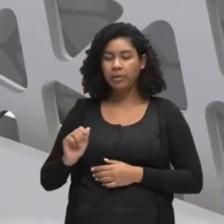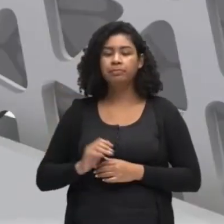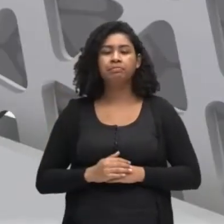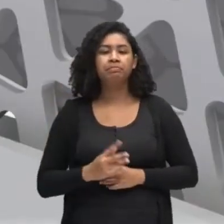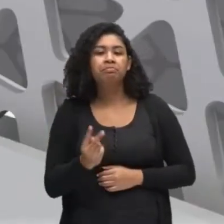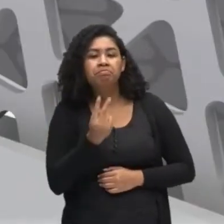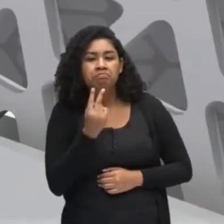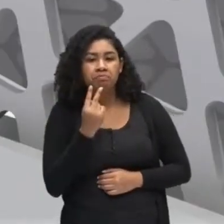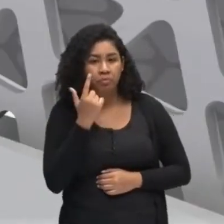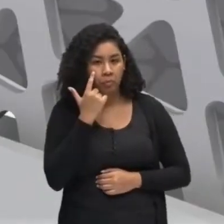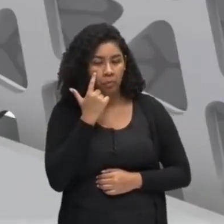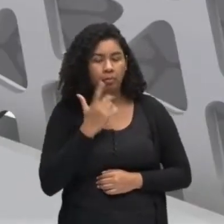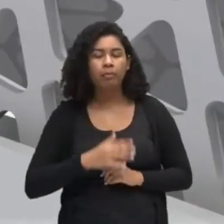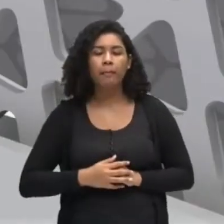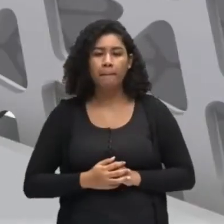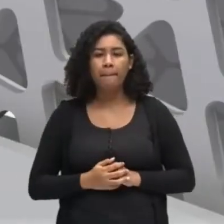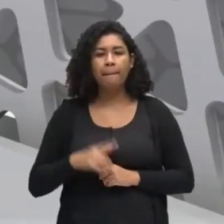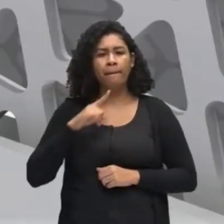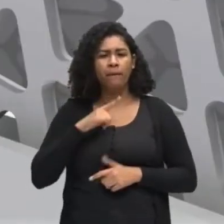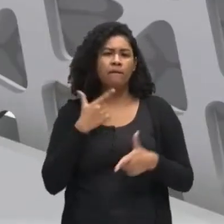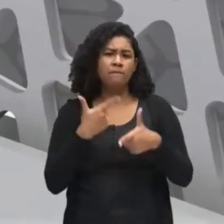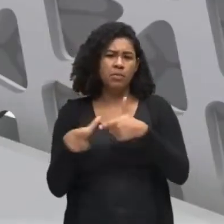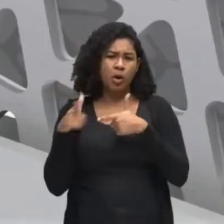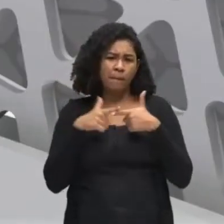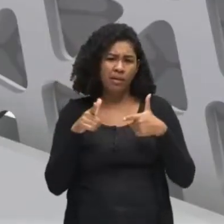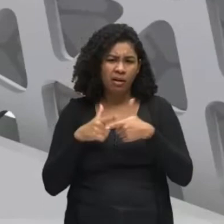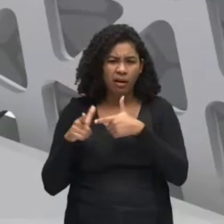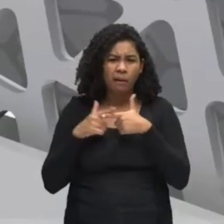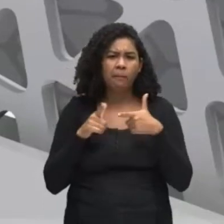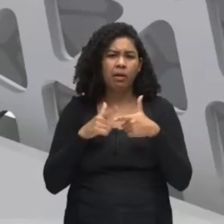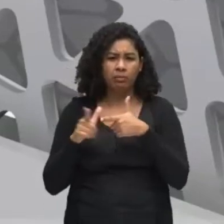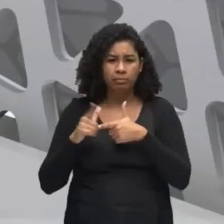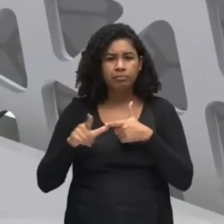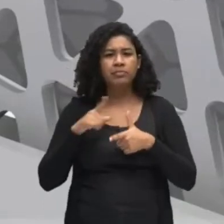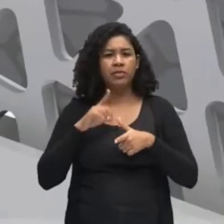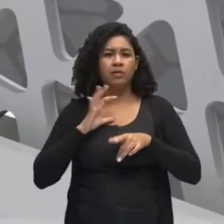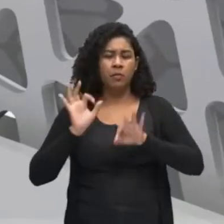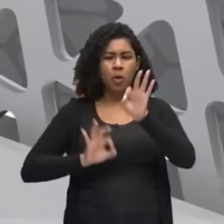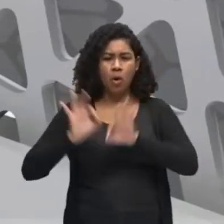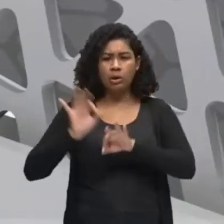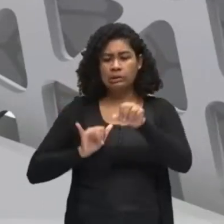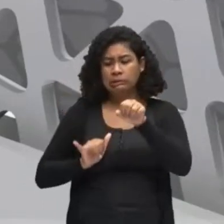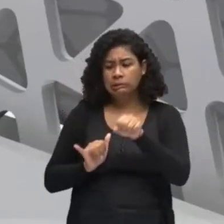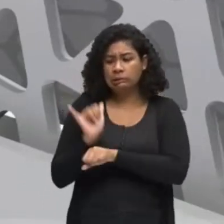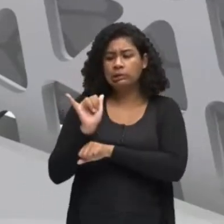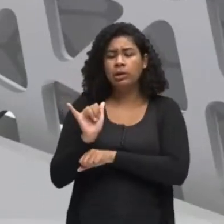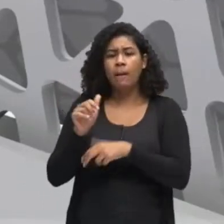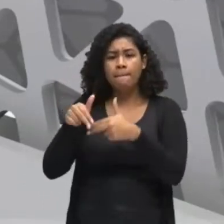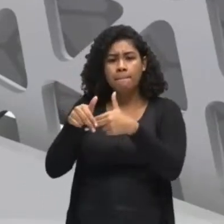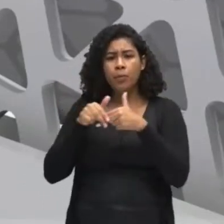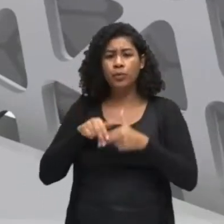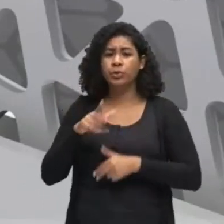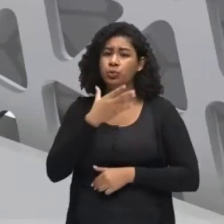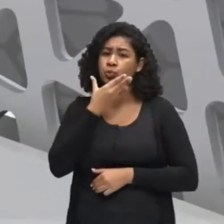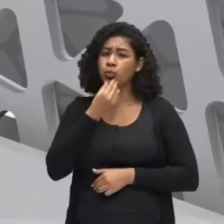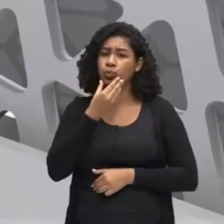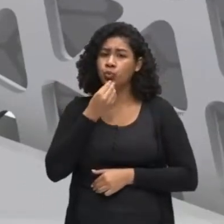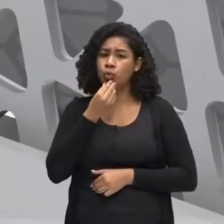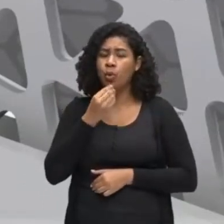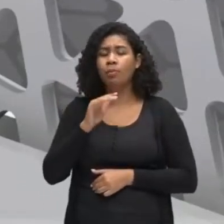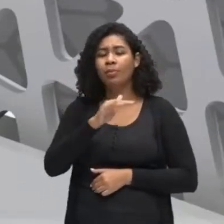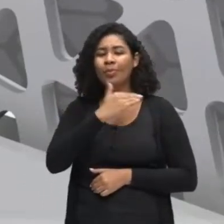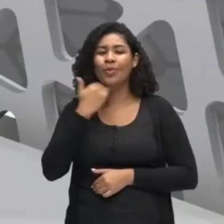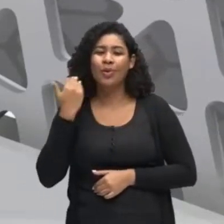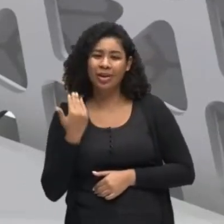professora. Eles tiveram ali um contratempo, houve uma organização de traição, então acaba acontecendo um assassinato, uma disputa pelo